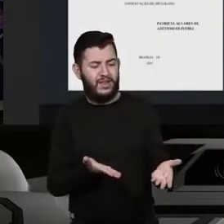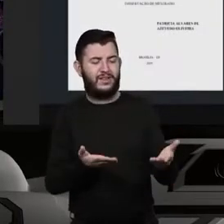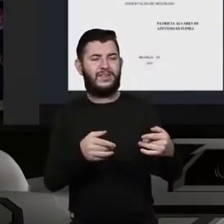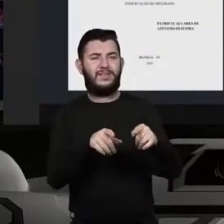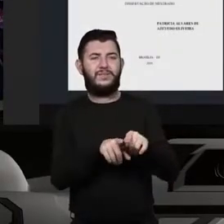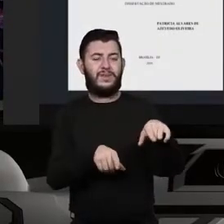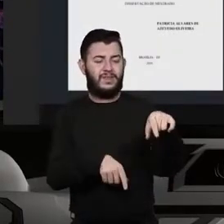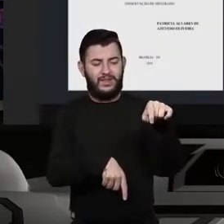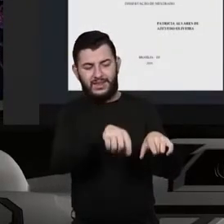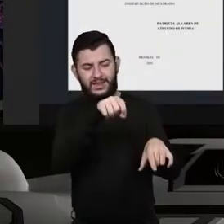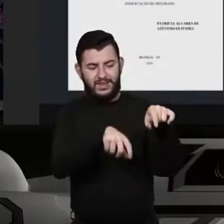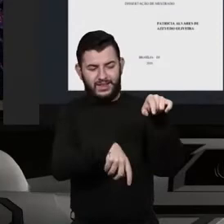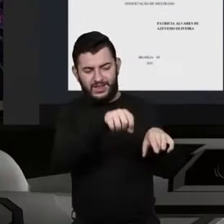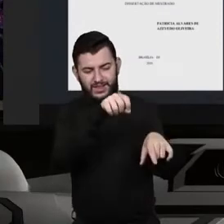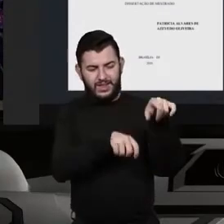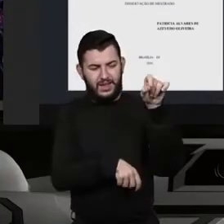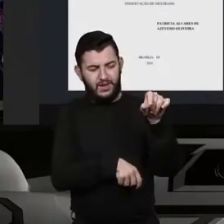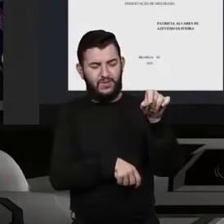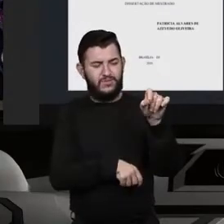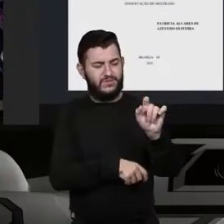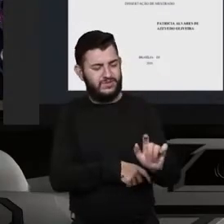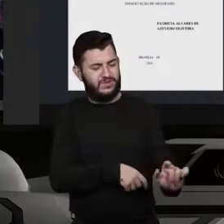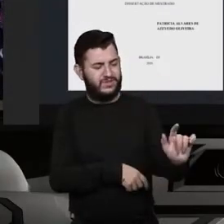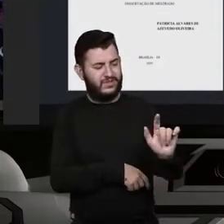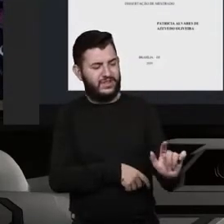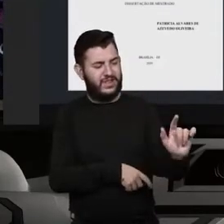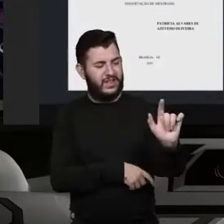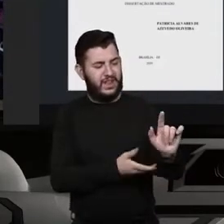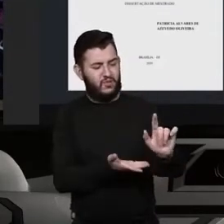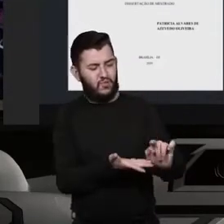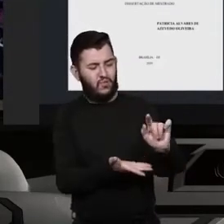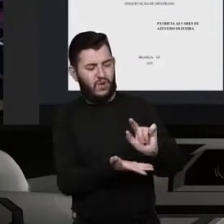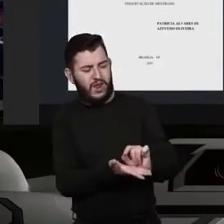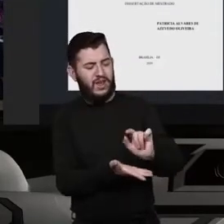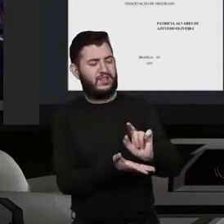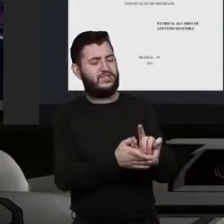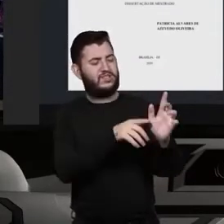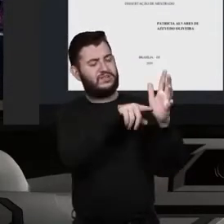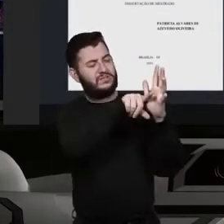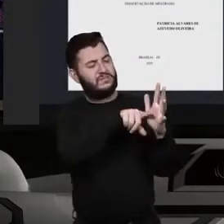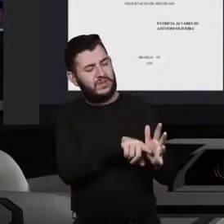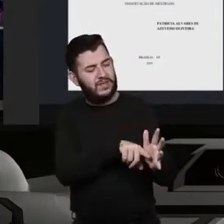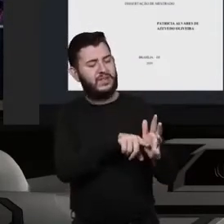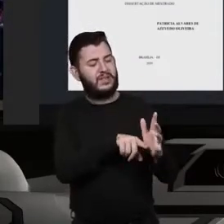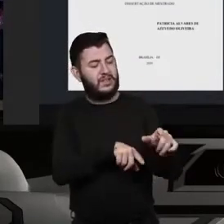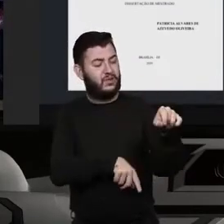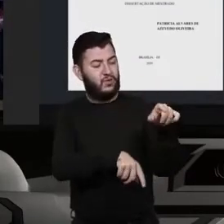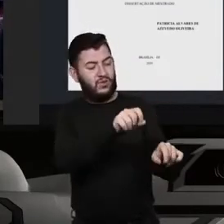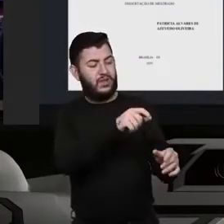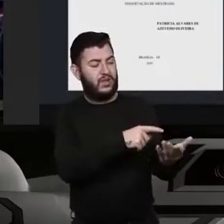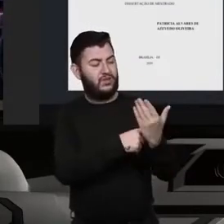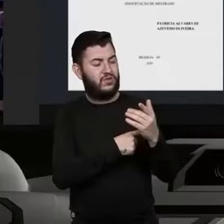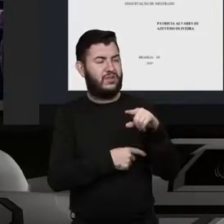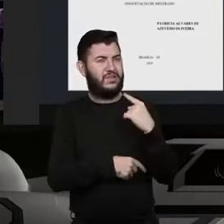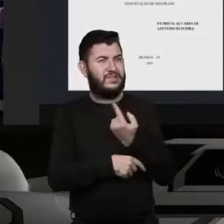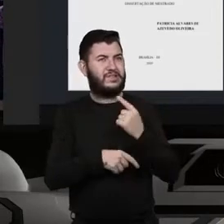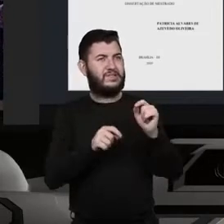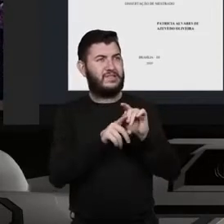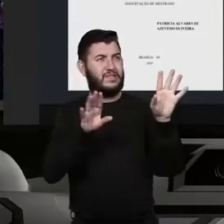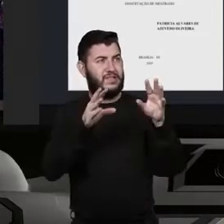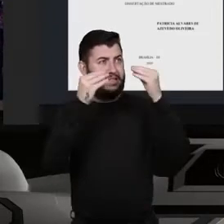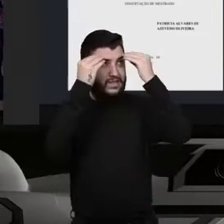de uma vasta literatura, a escolha de uma literatura que desse visão para esse ecossistema de palavras,